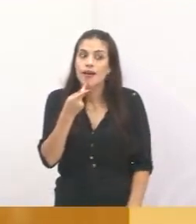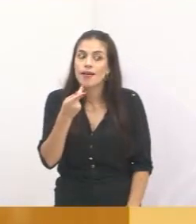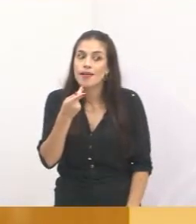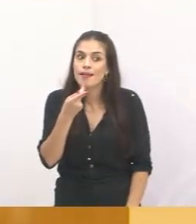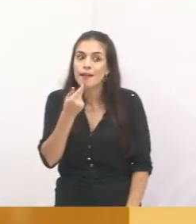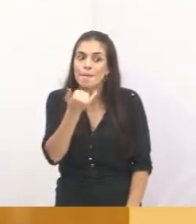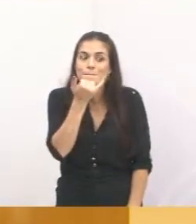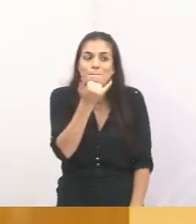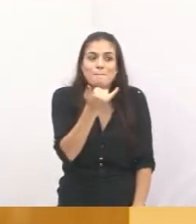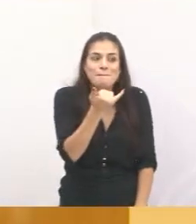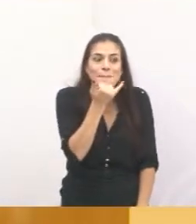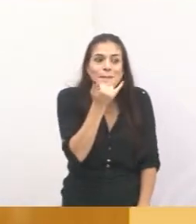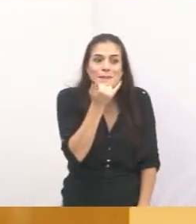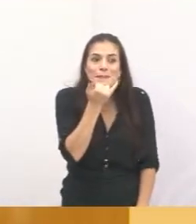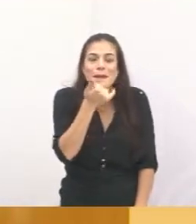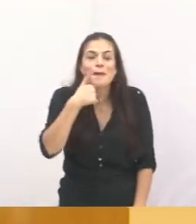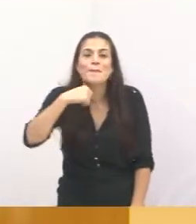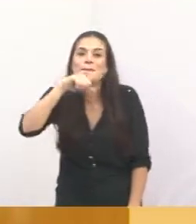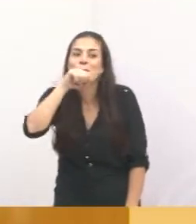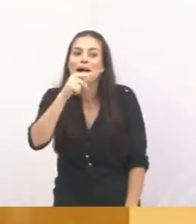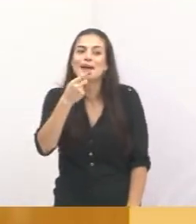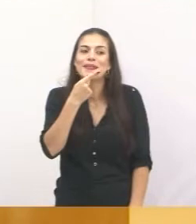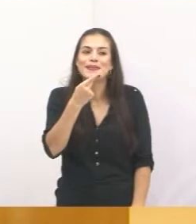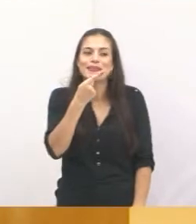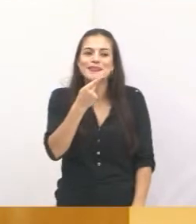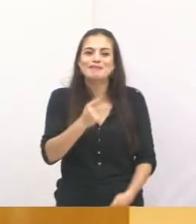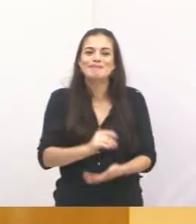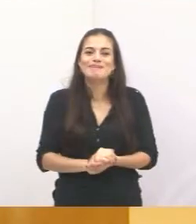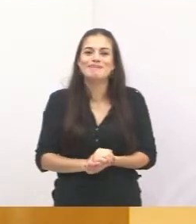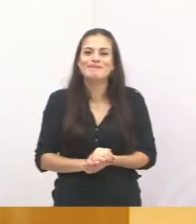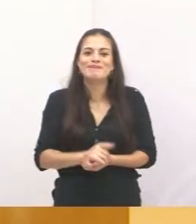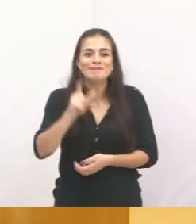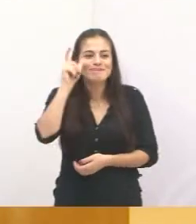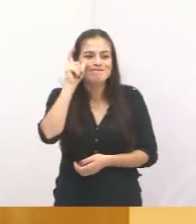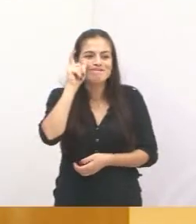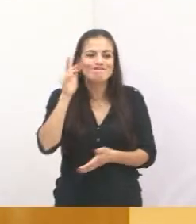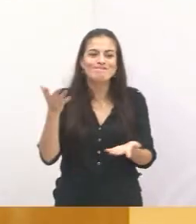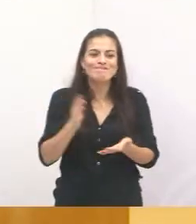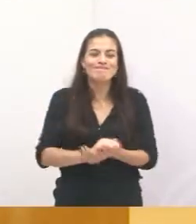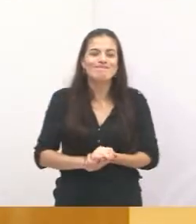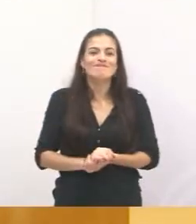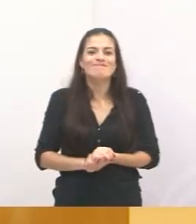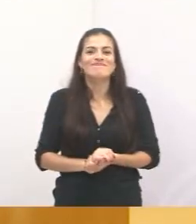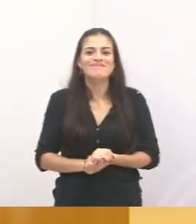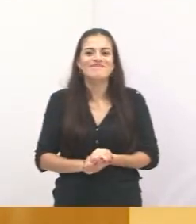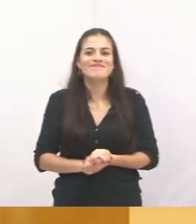Hernani, sua mãe está lá assistindo, eu estou aqui. Hernani,